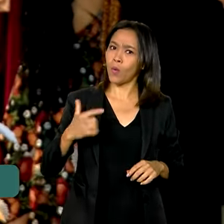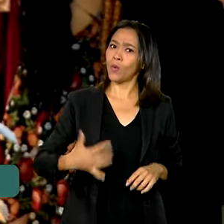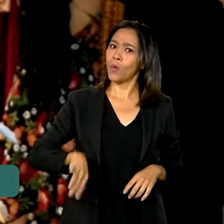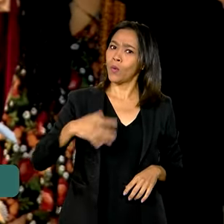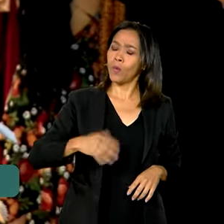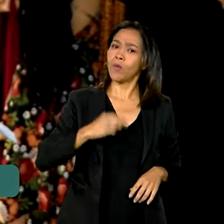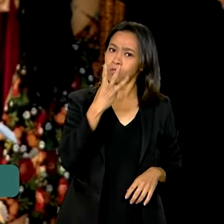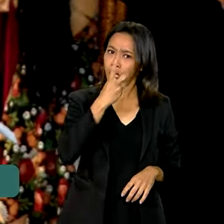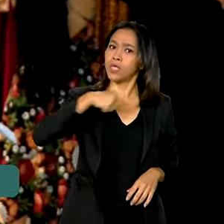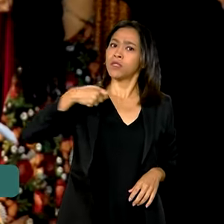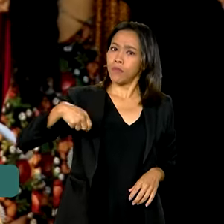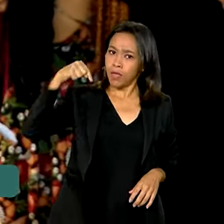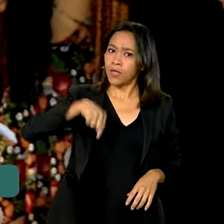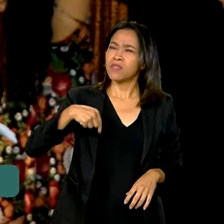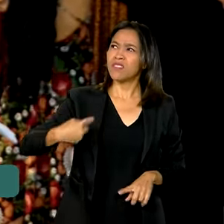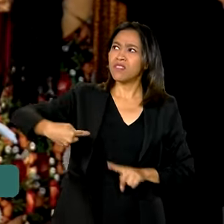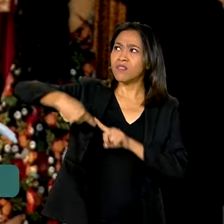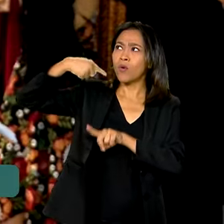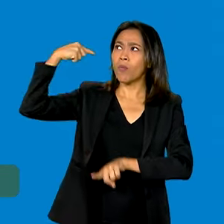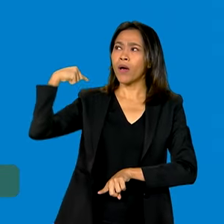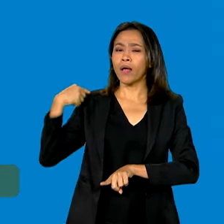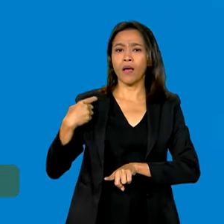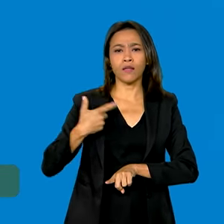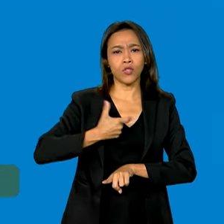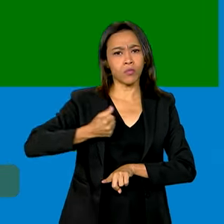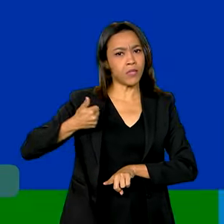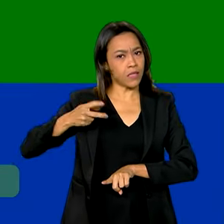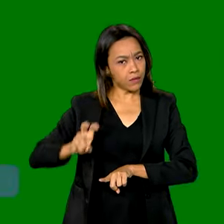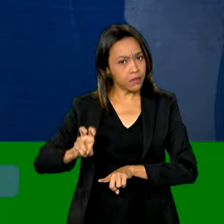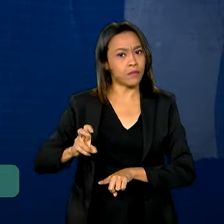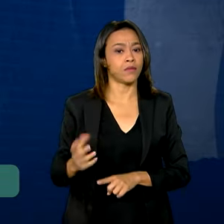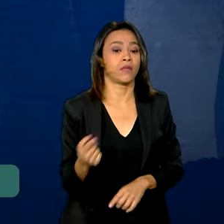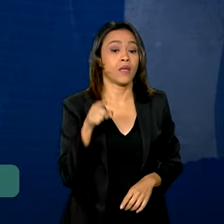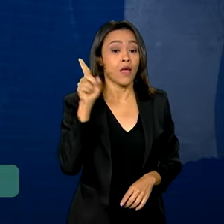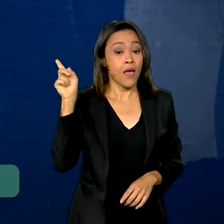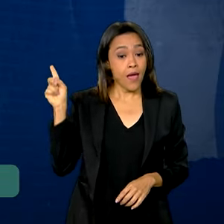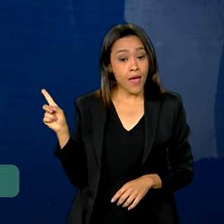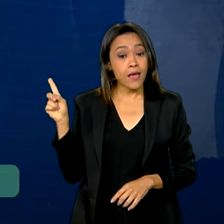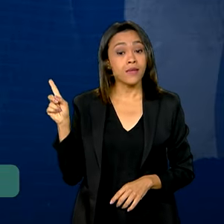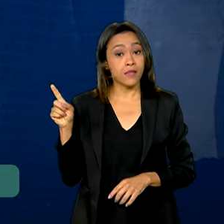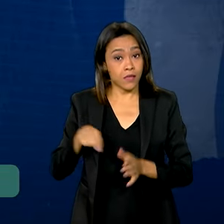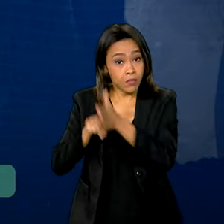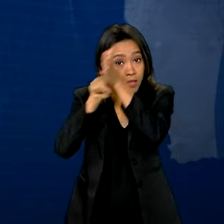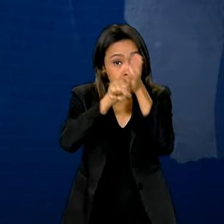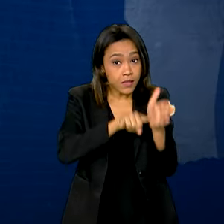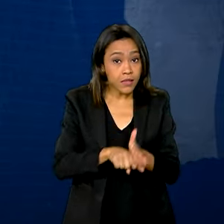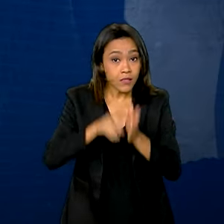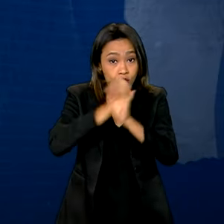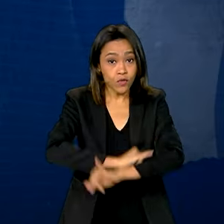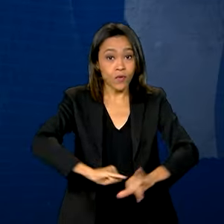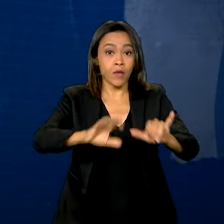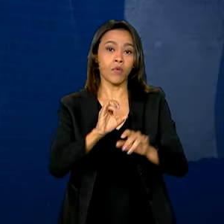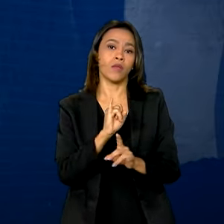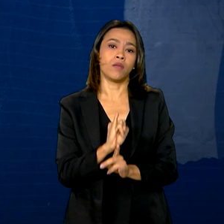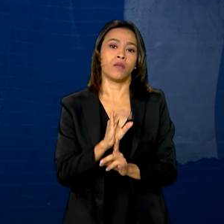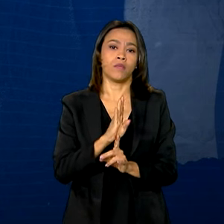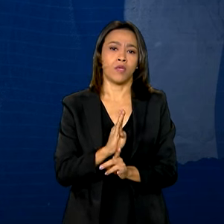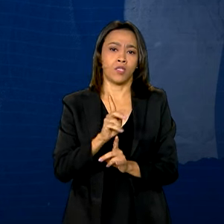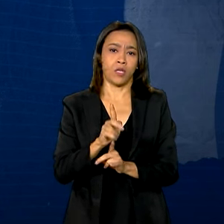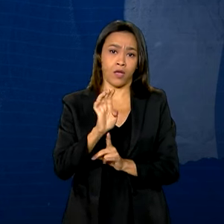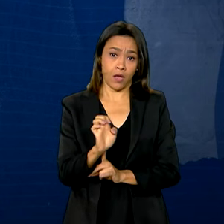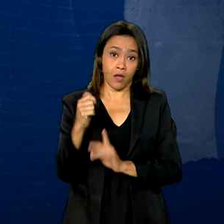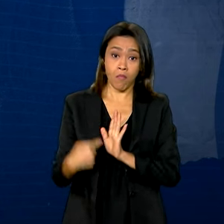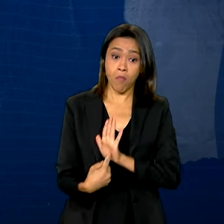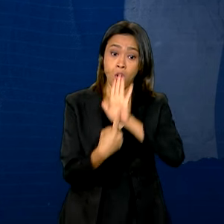segundo trimestre desde 2015. A PNAD contínua trimestral, divulgada pelo IBGE, mostra ainda que a taxa